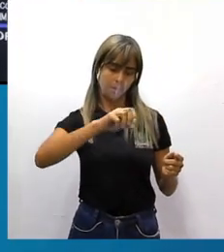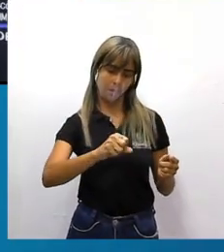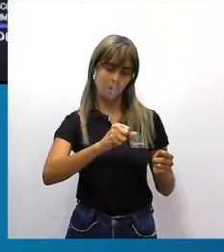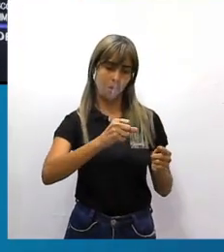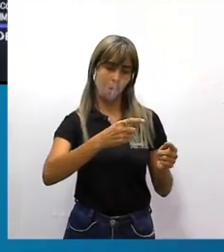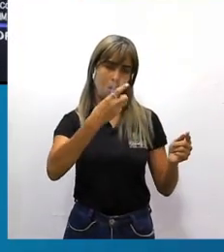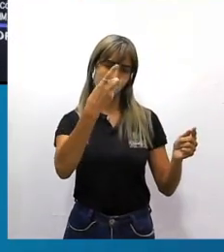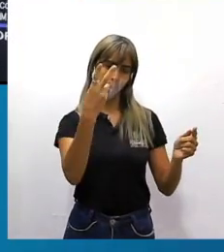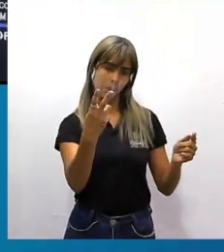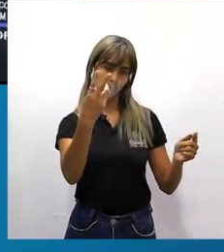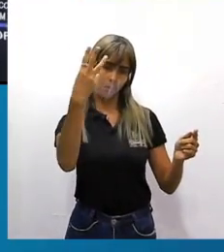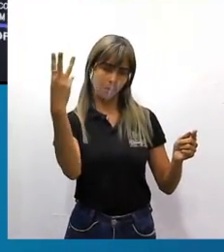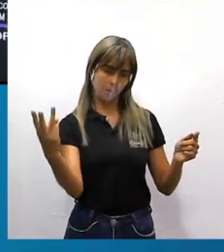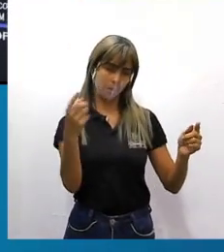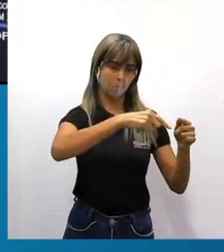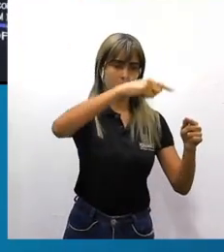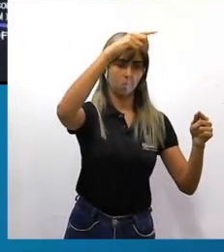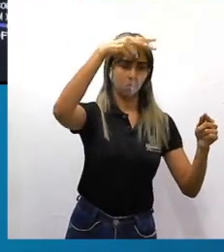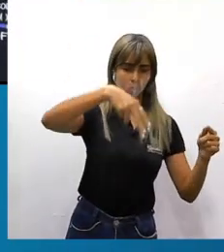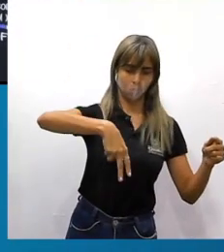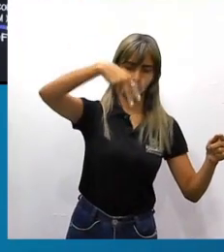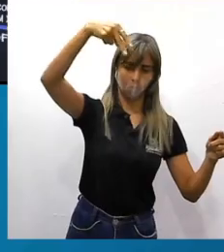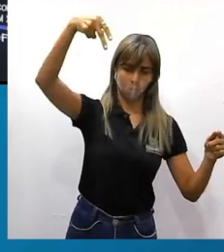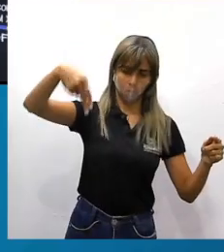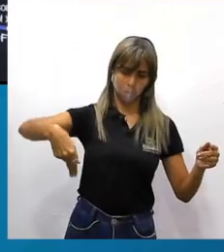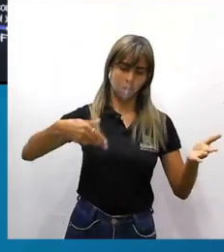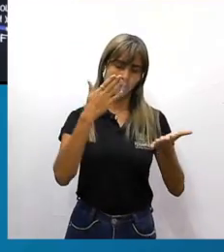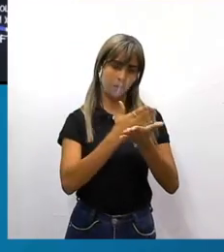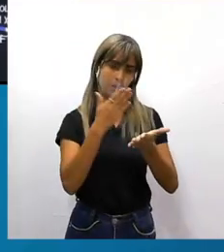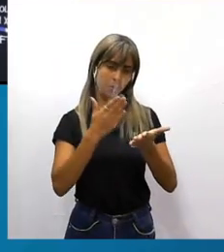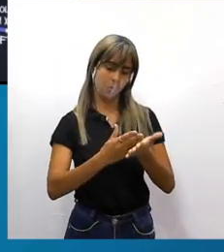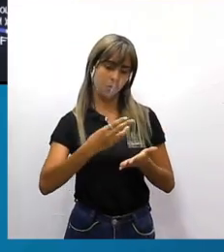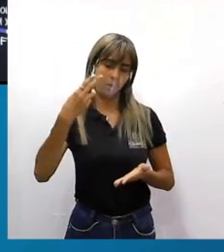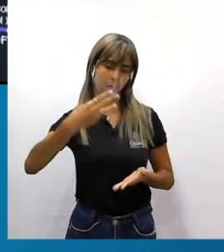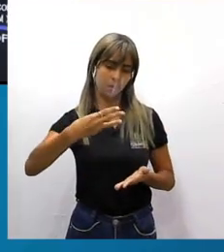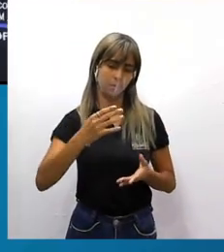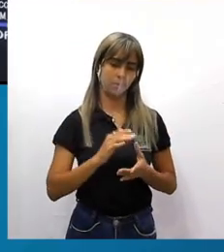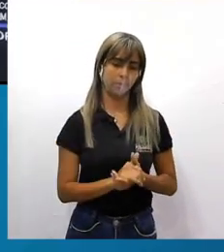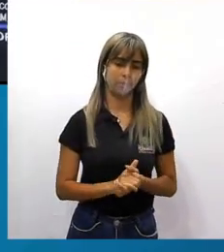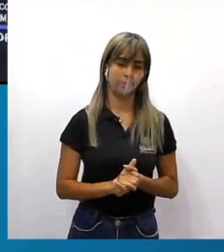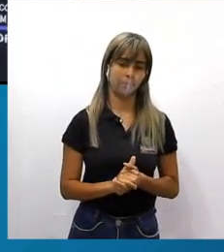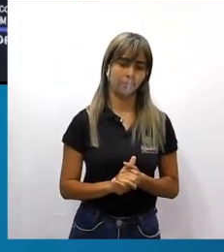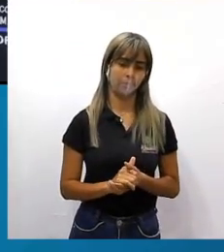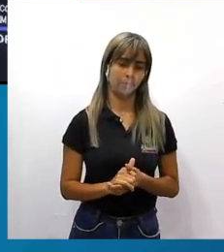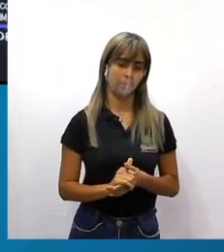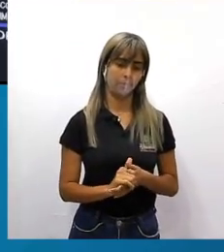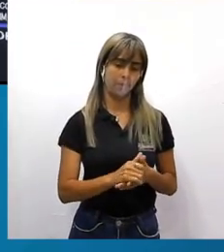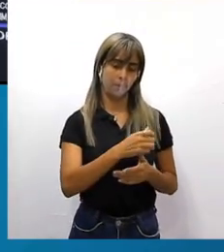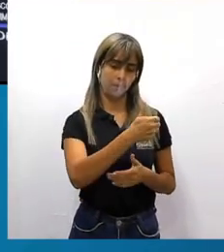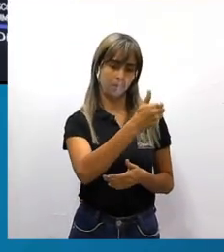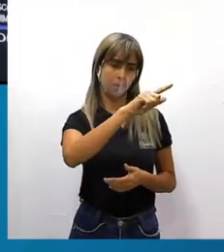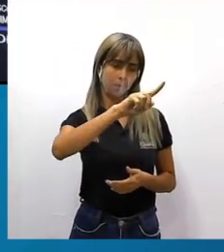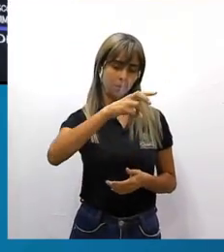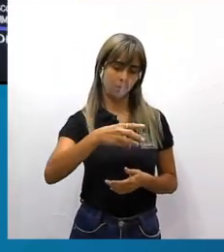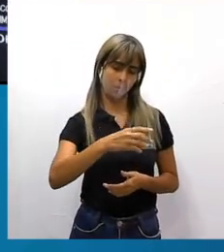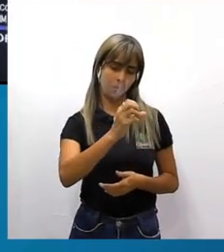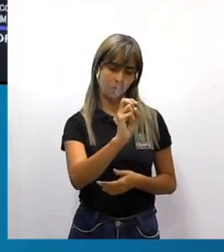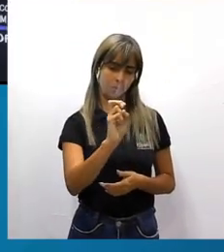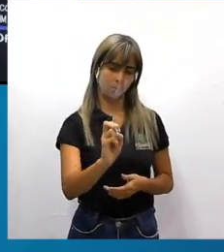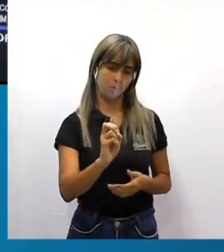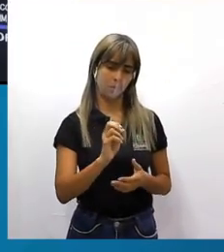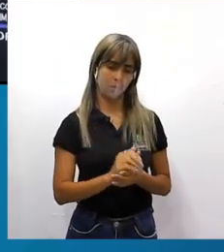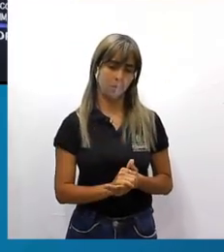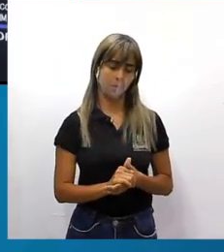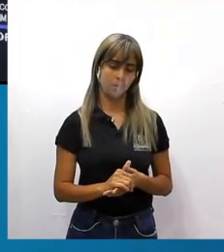terceiro. Então, vai ser quantos? Dividido por 3. Mas veja aqui, daqui para cá é 1, vai ter o outro e vai ter o outro.